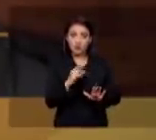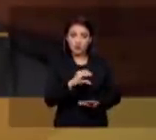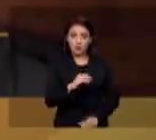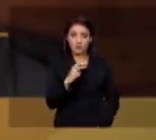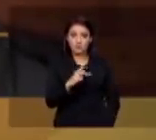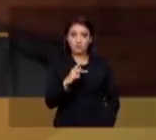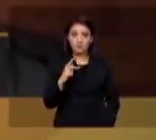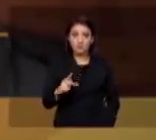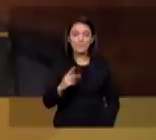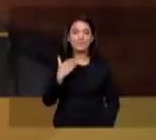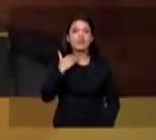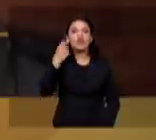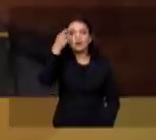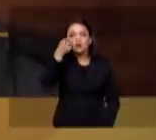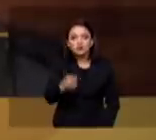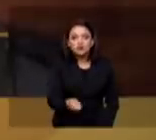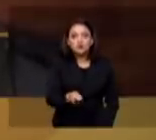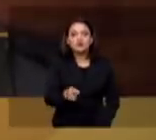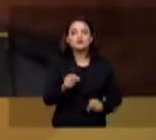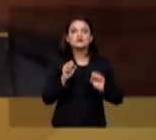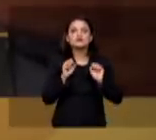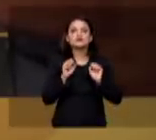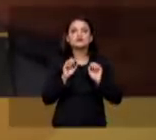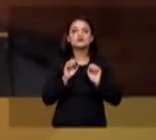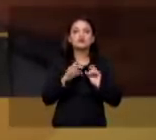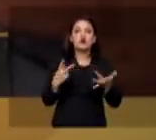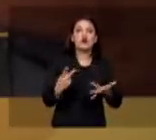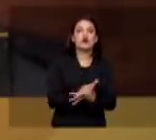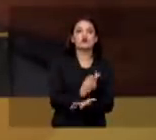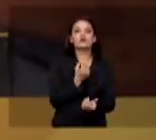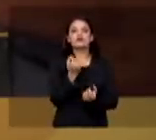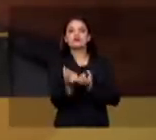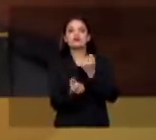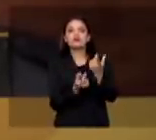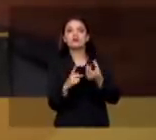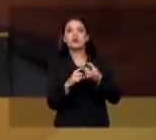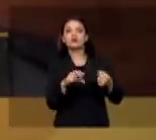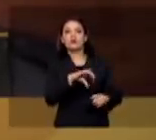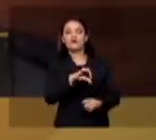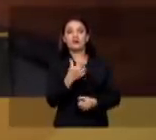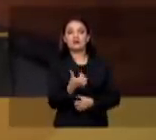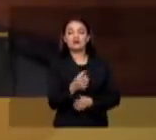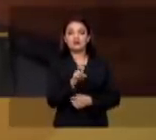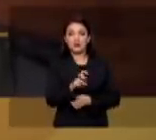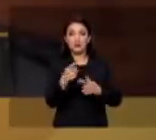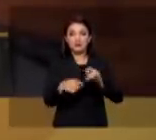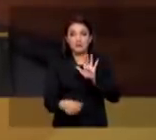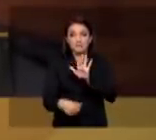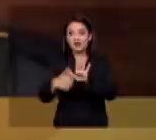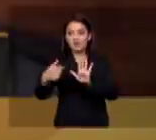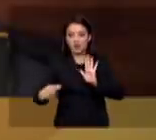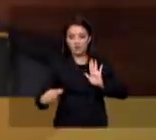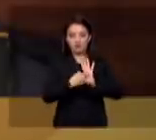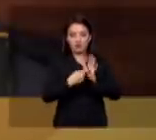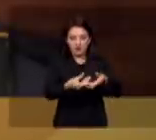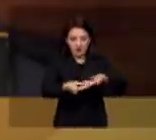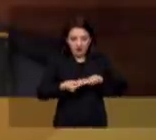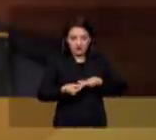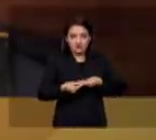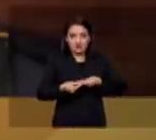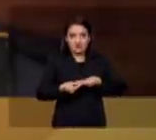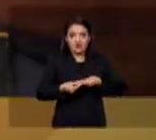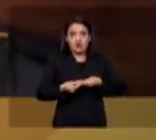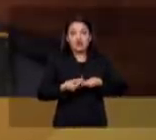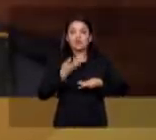Penal, o juiz somente processará as exceções do artigo 95 após o recebimento da denúncia. É dizer, o